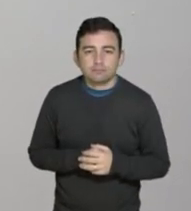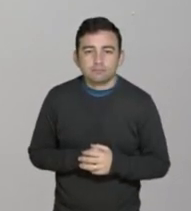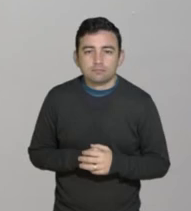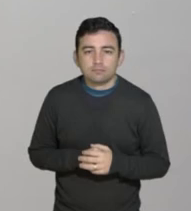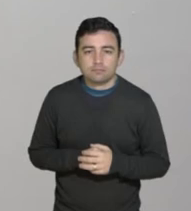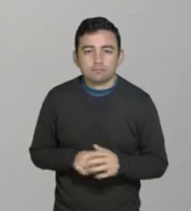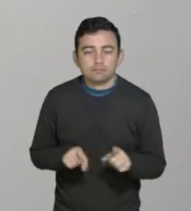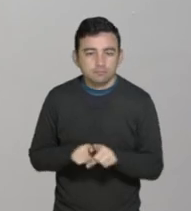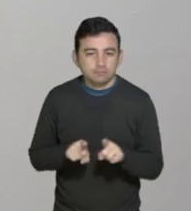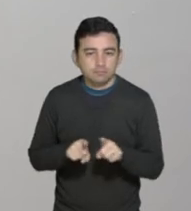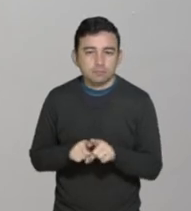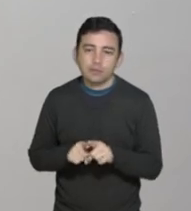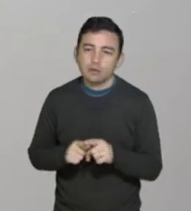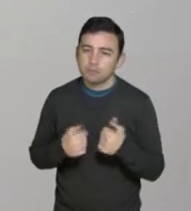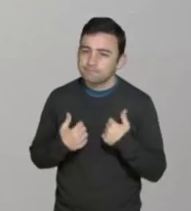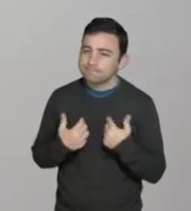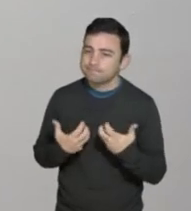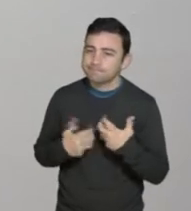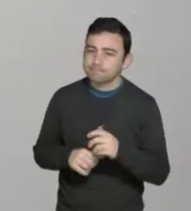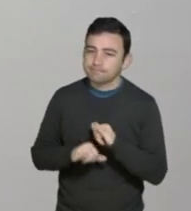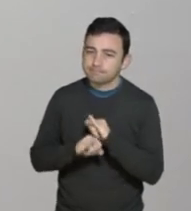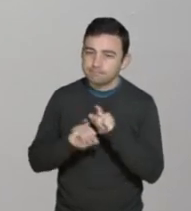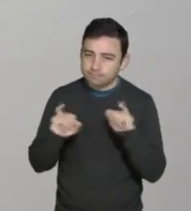Queria também, senhor presidente, aqui anunciar